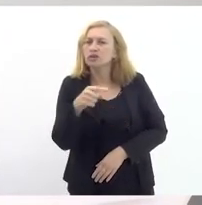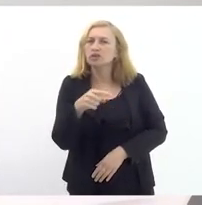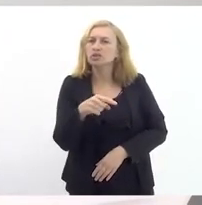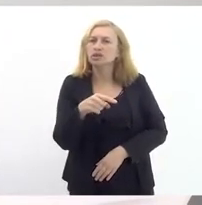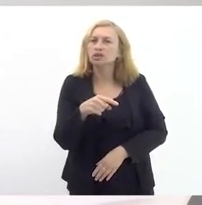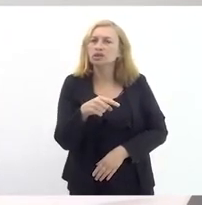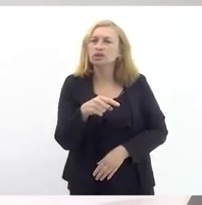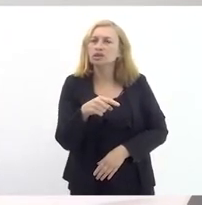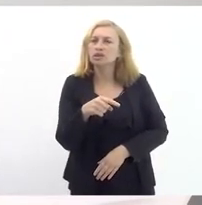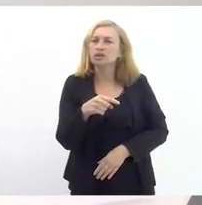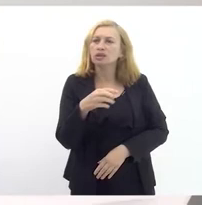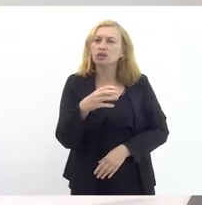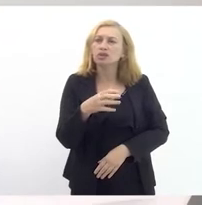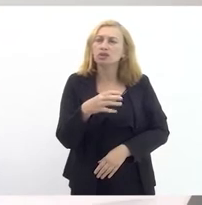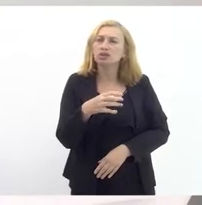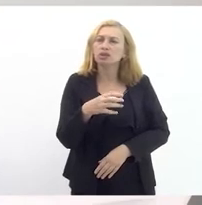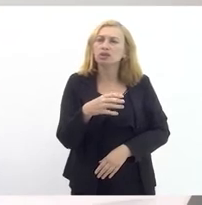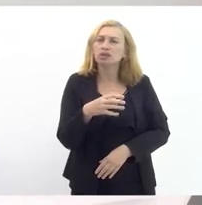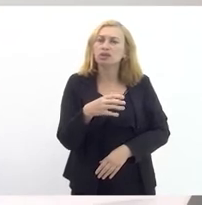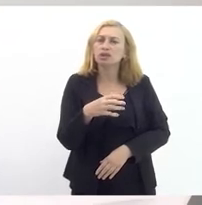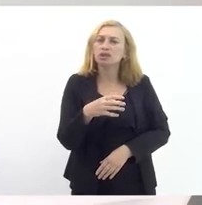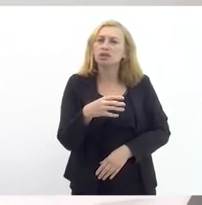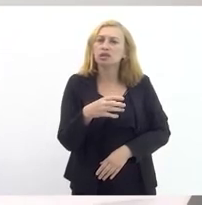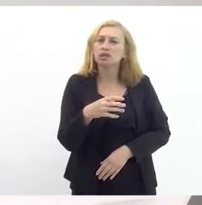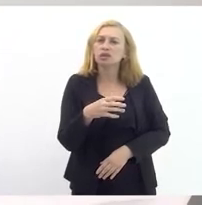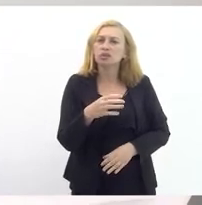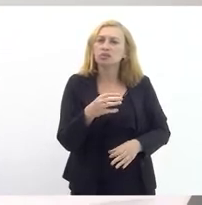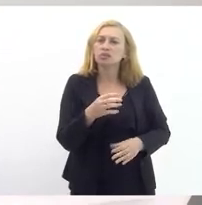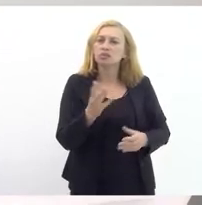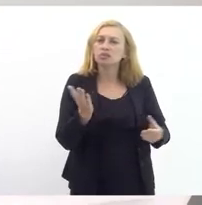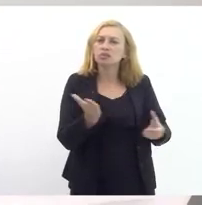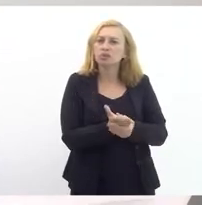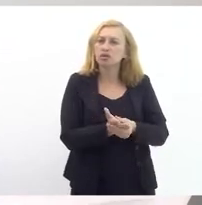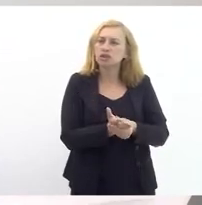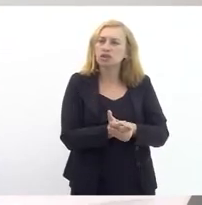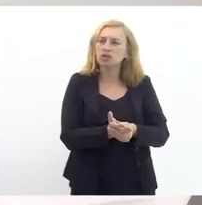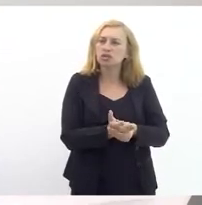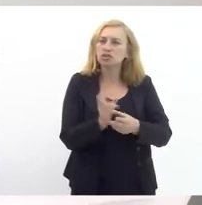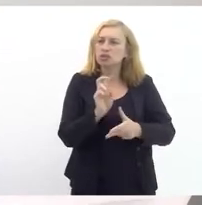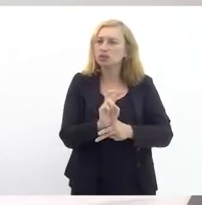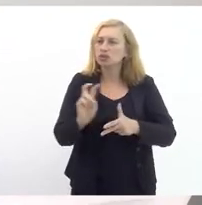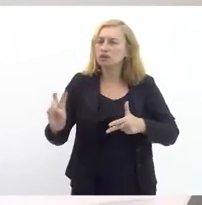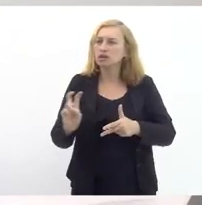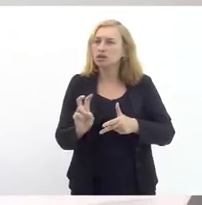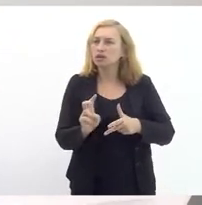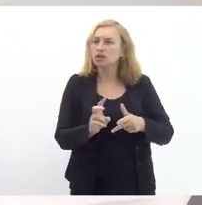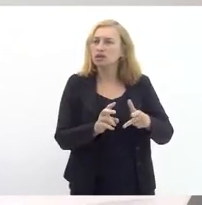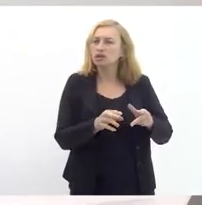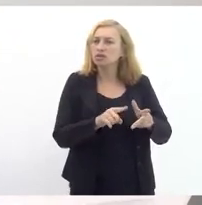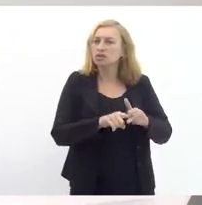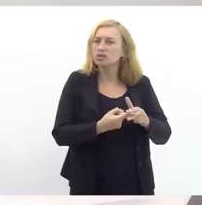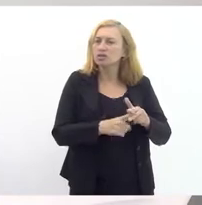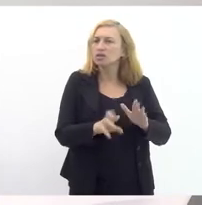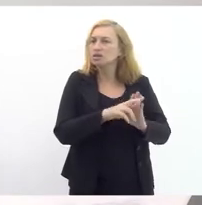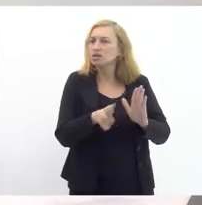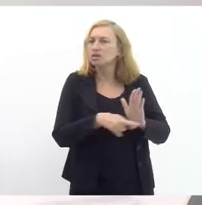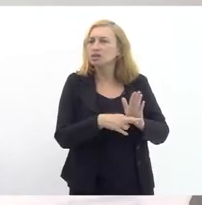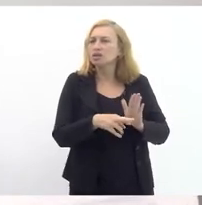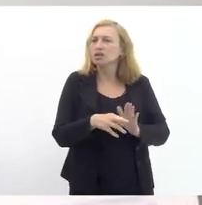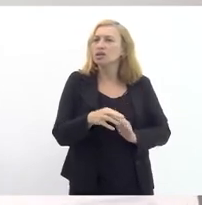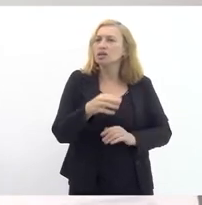a ajustar essas estações para o que diz a norma NBR 14021